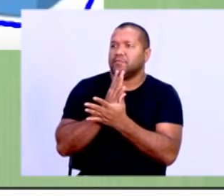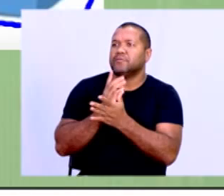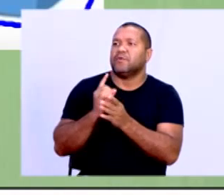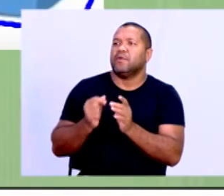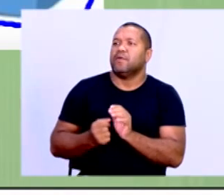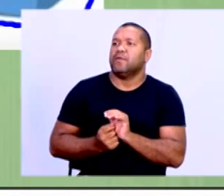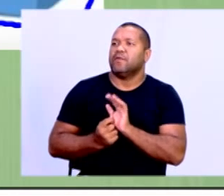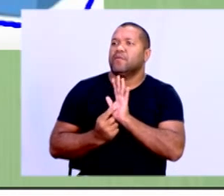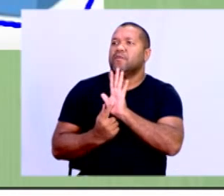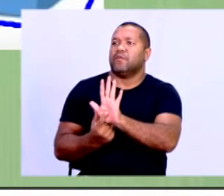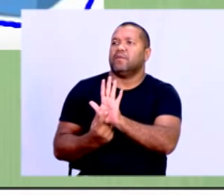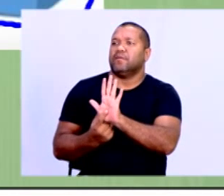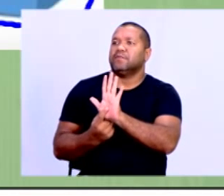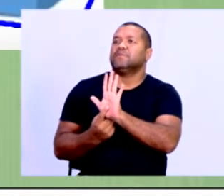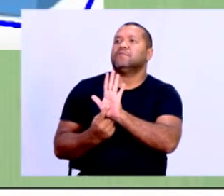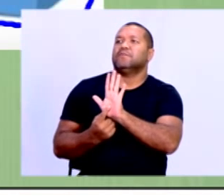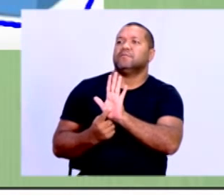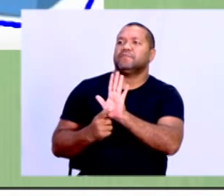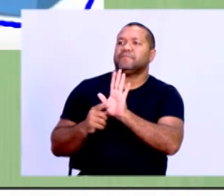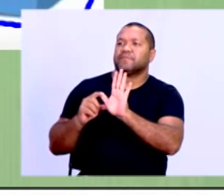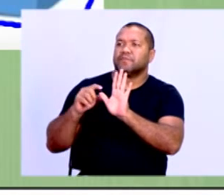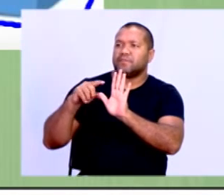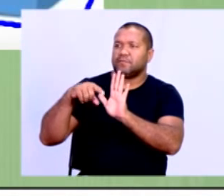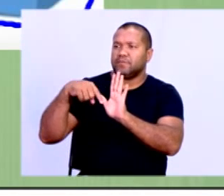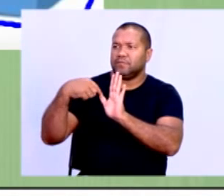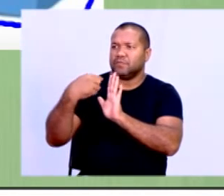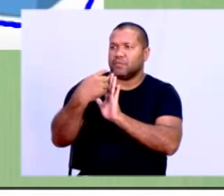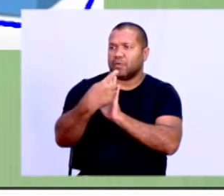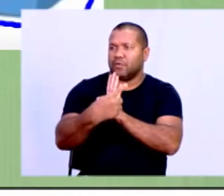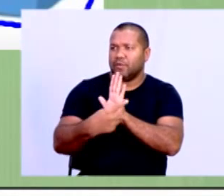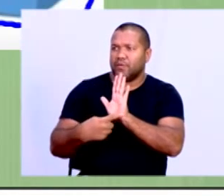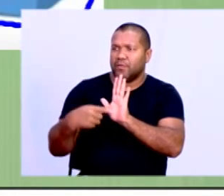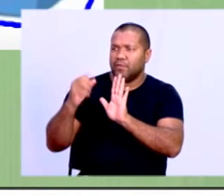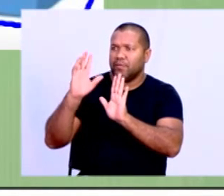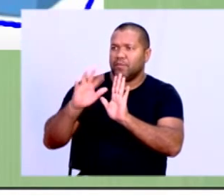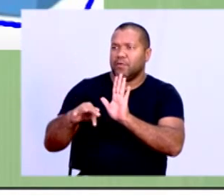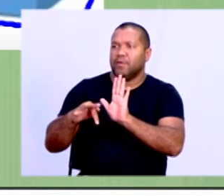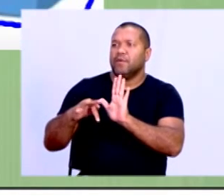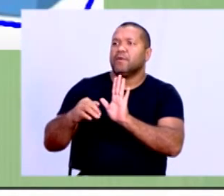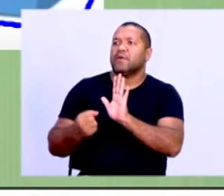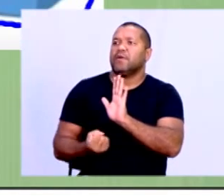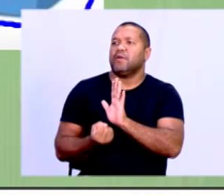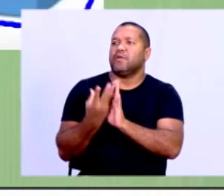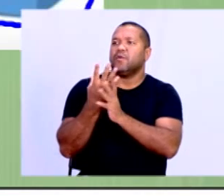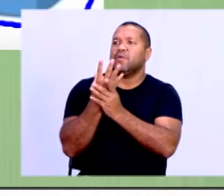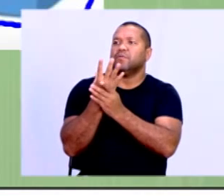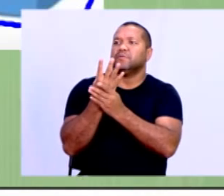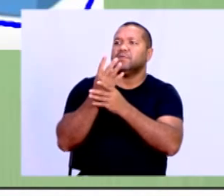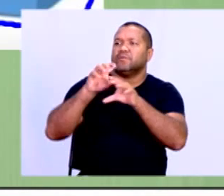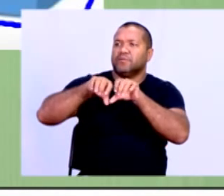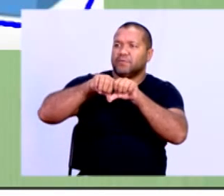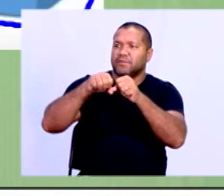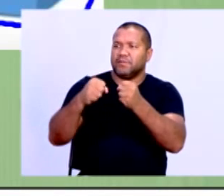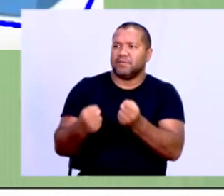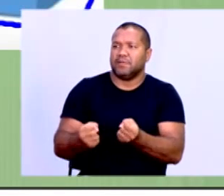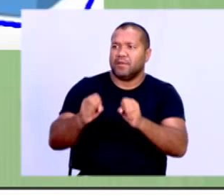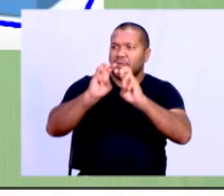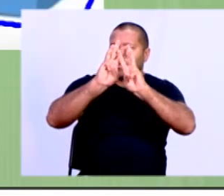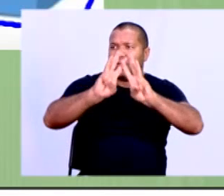concluído ou a funcionalidade, no caso, nós criaríamos um sistema da web,